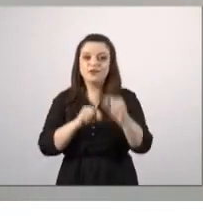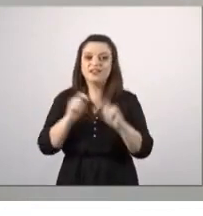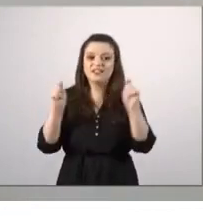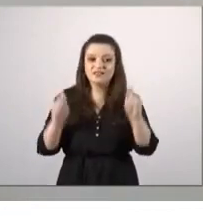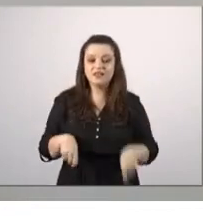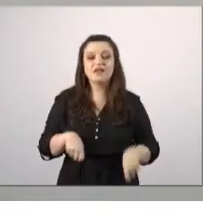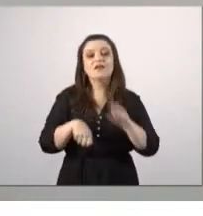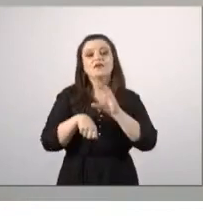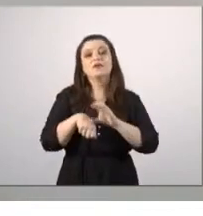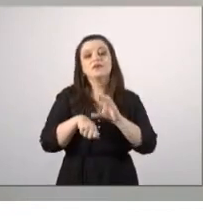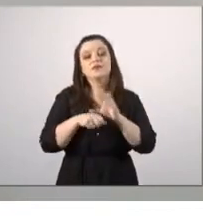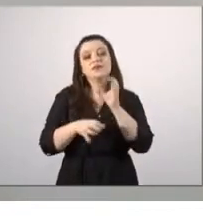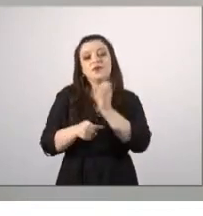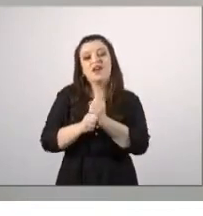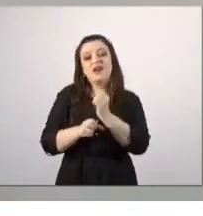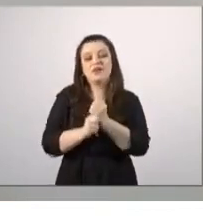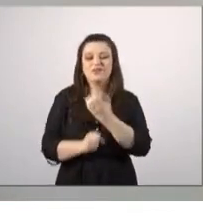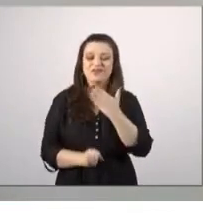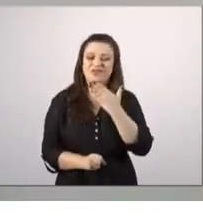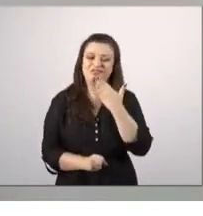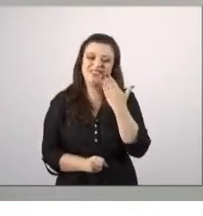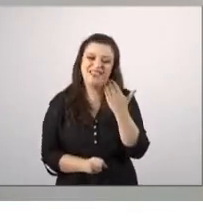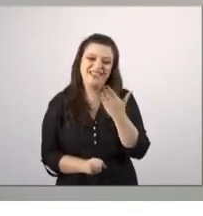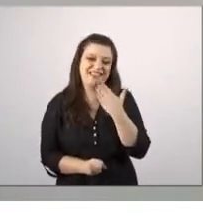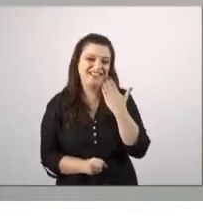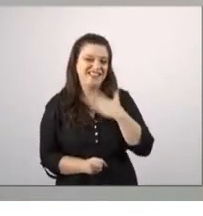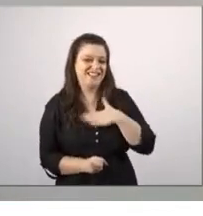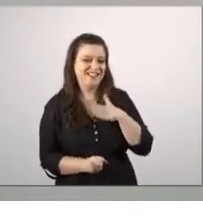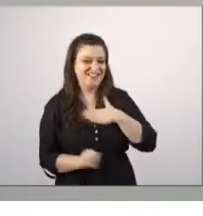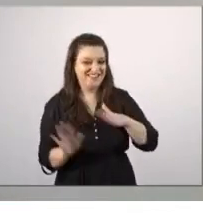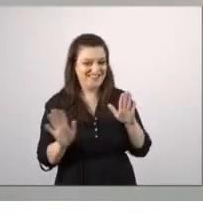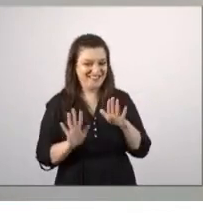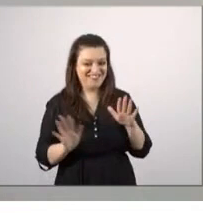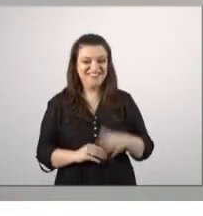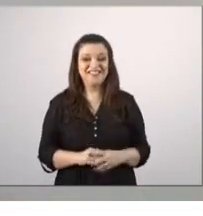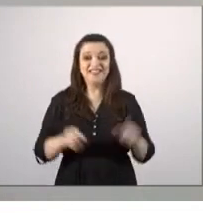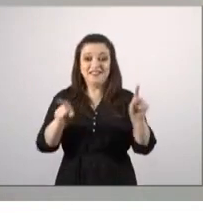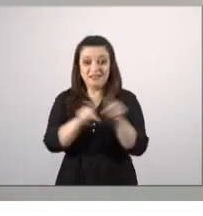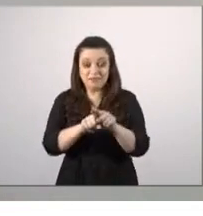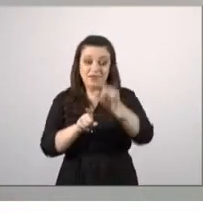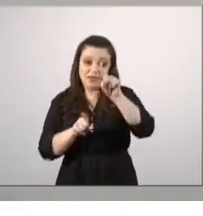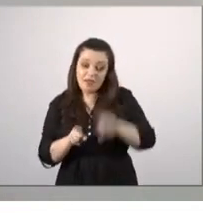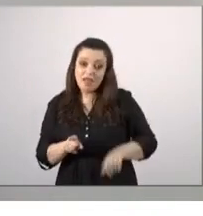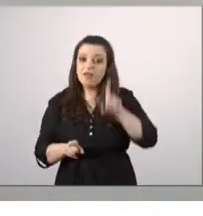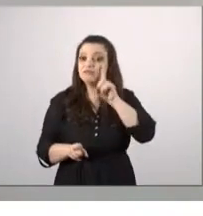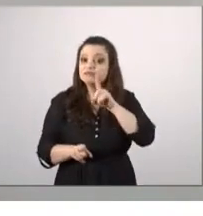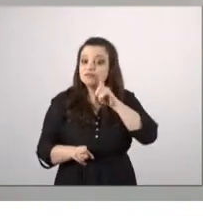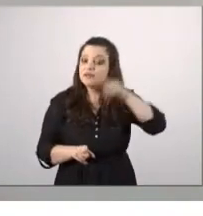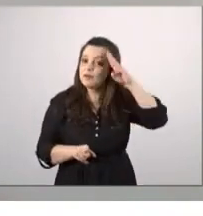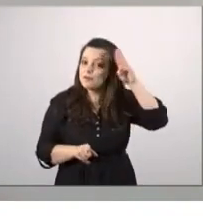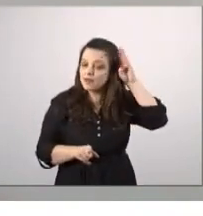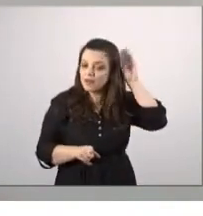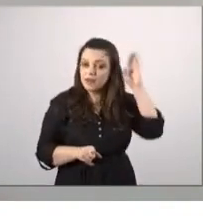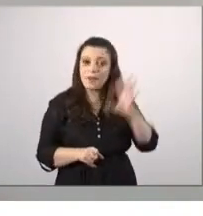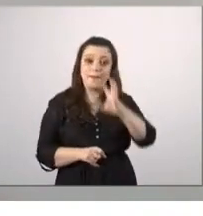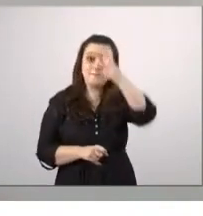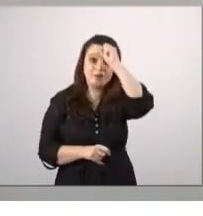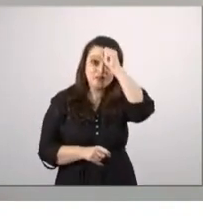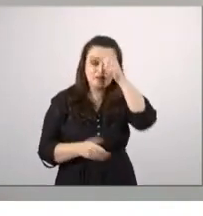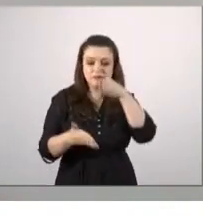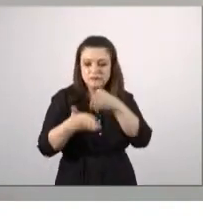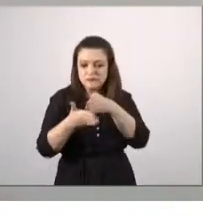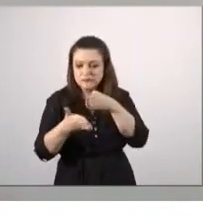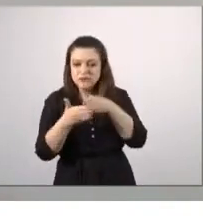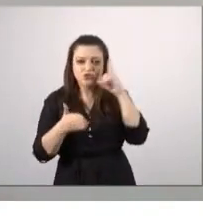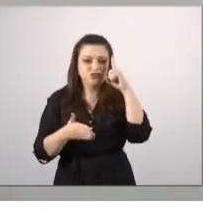curso de cálculo que a gente teve. E isso também é o American. Aprender com as dificuldades, com os erros, achar